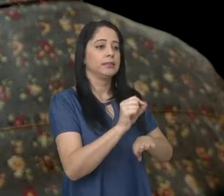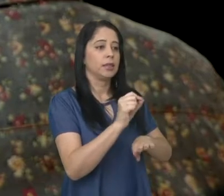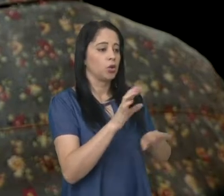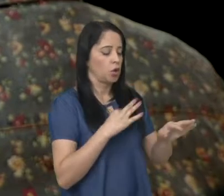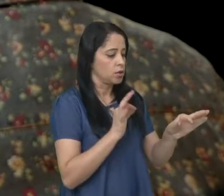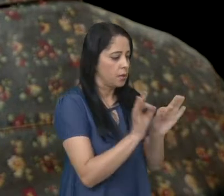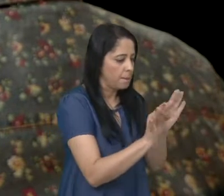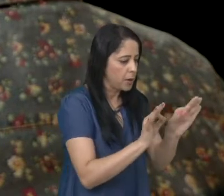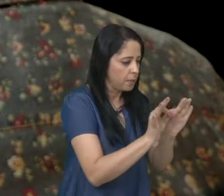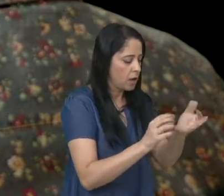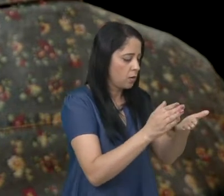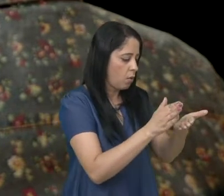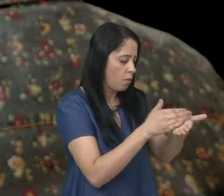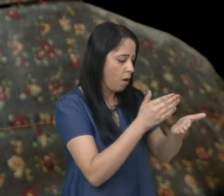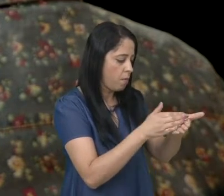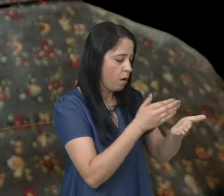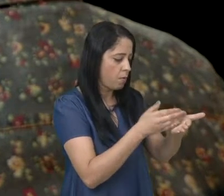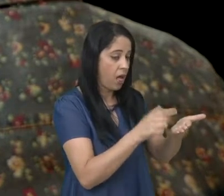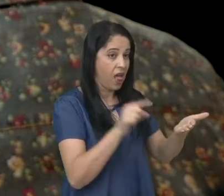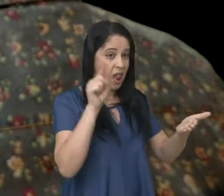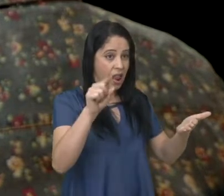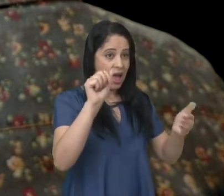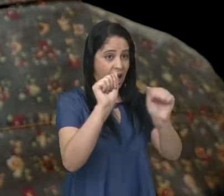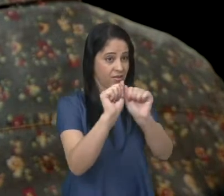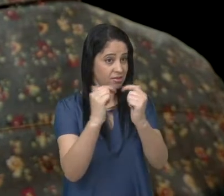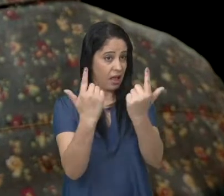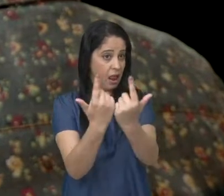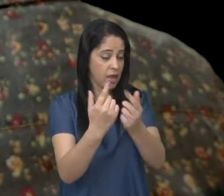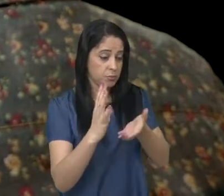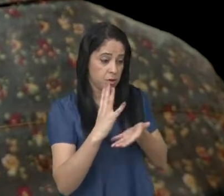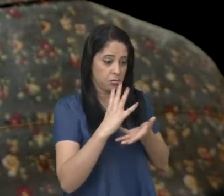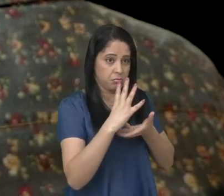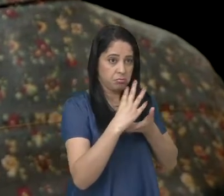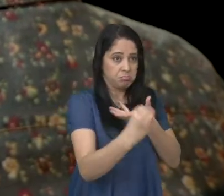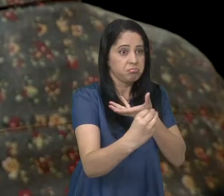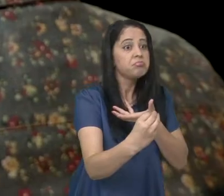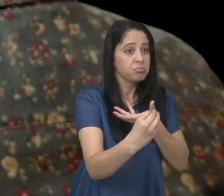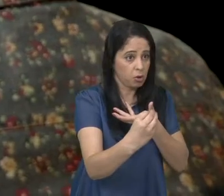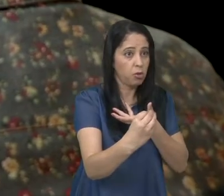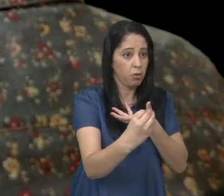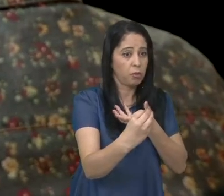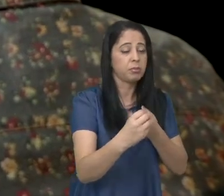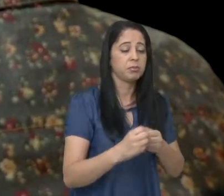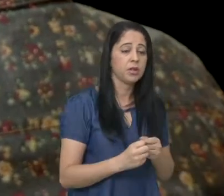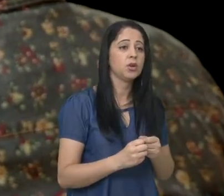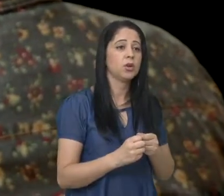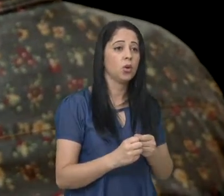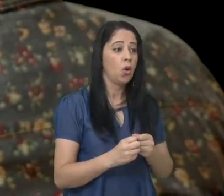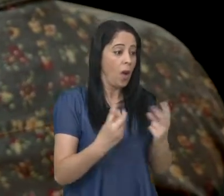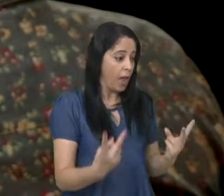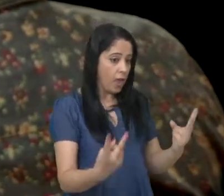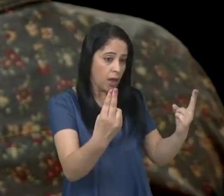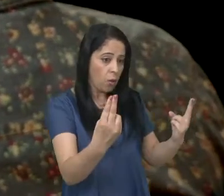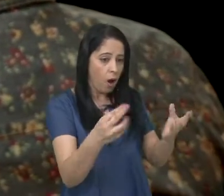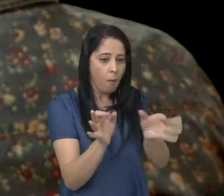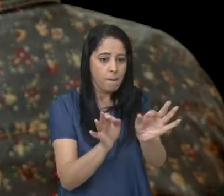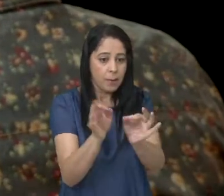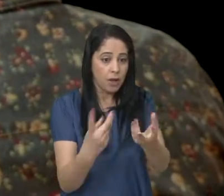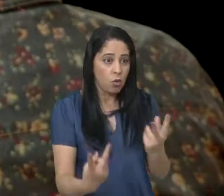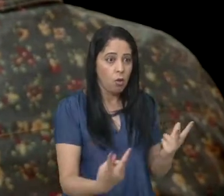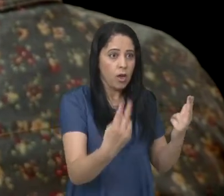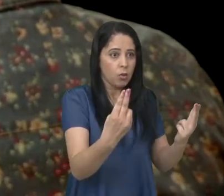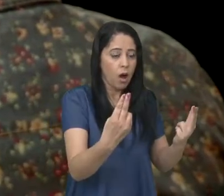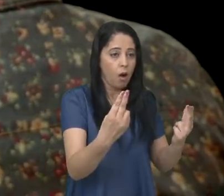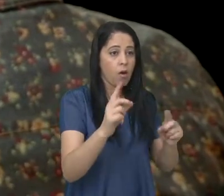fizemos aqui em São José, ela foi referência na Assembleia. A Assembleia Legislativa fez a mesma cartilha enviando